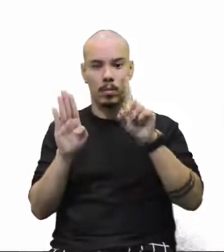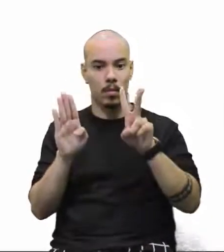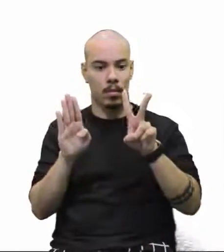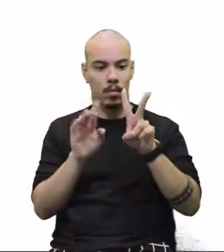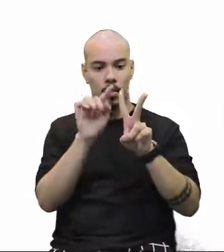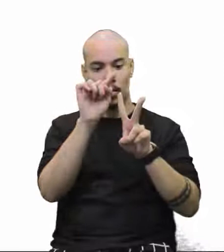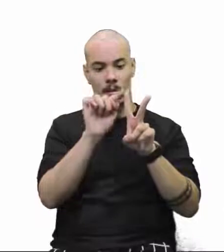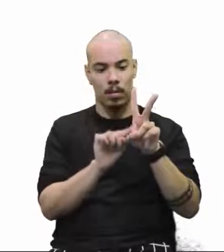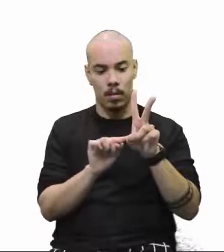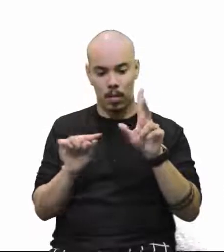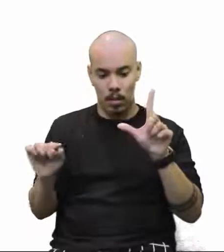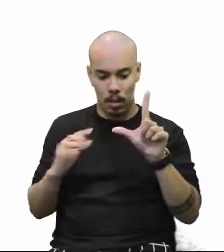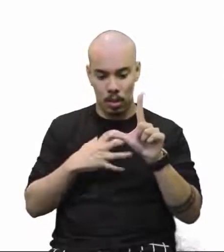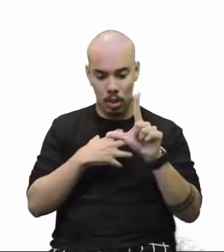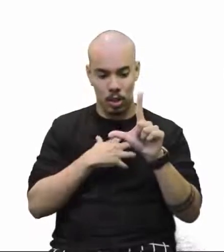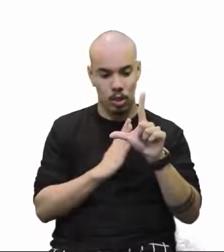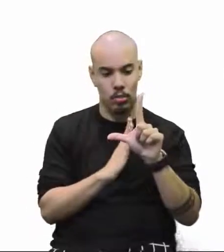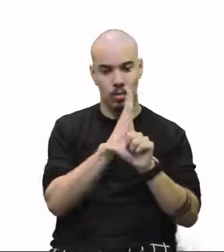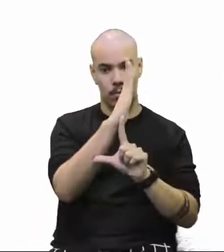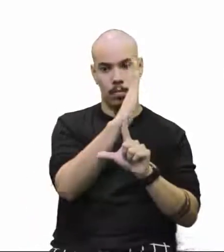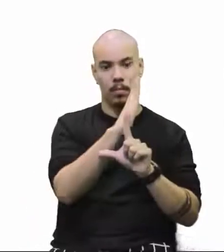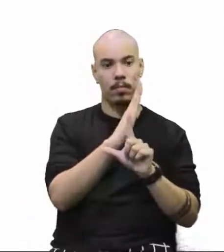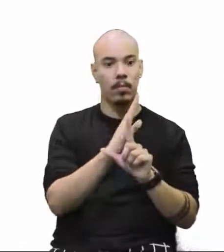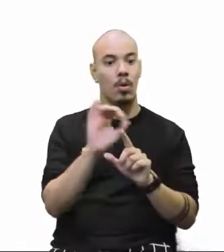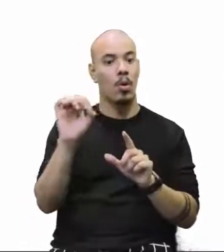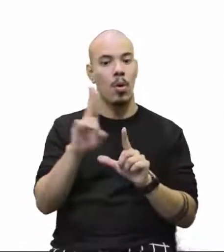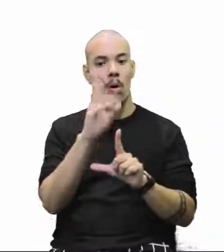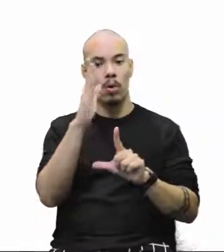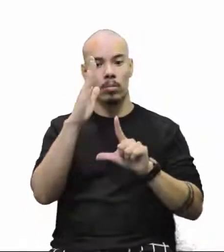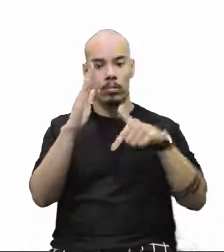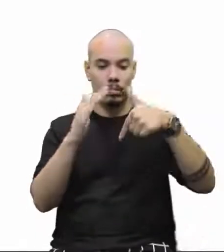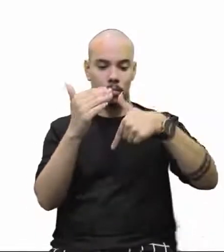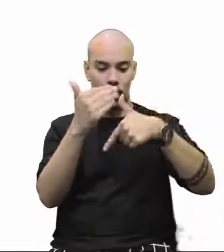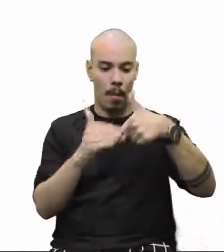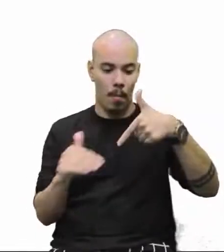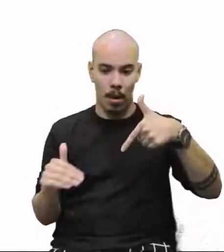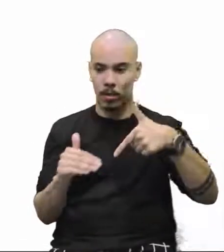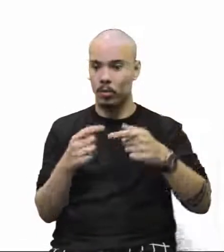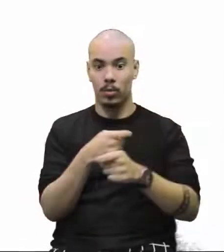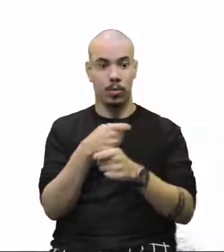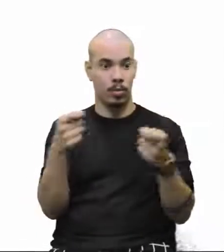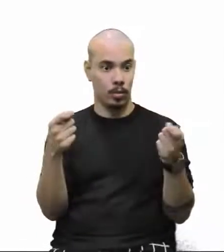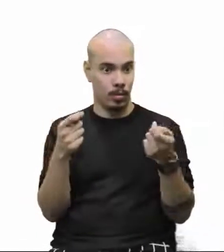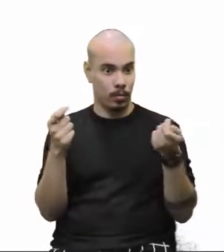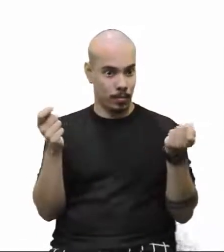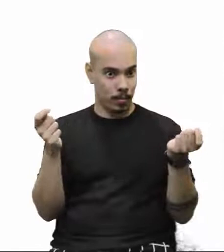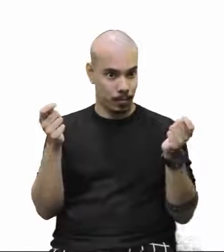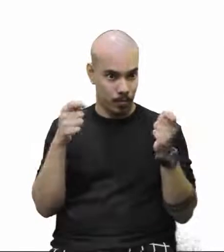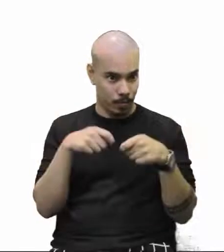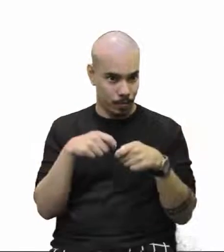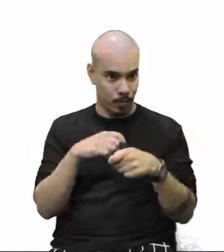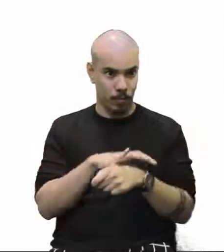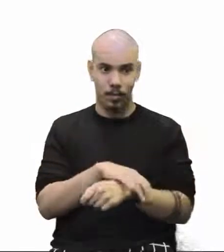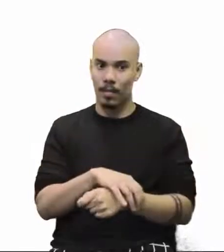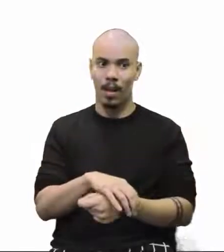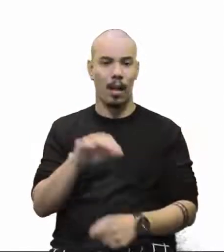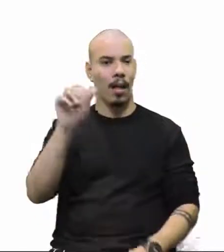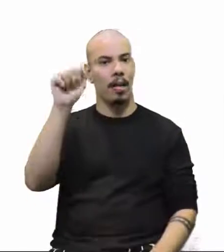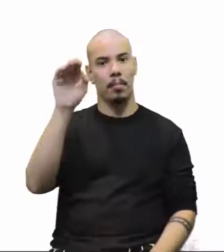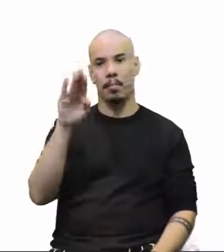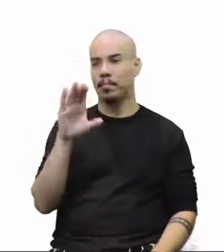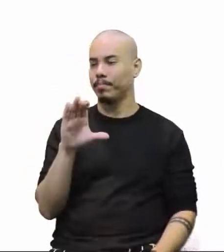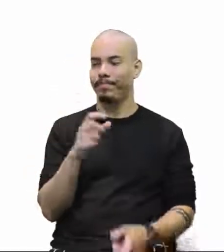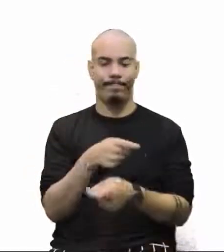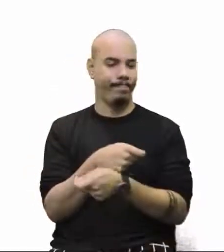sentido para cima. Perpendicular B e V e sentido para baixo. É só olhar o desenho e ver que sentido podem, é para né? cima. Essas 3 são eliminadas. Por